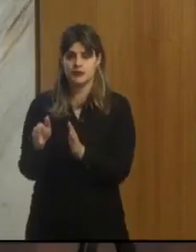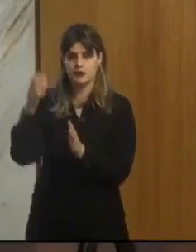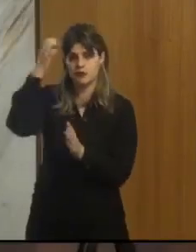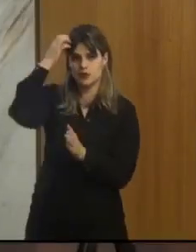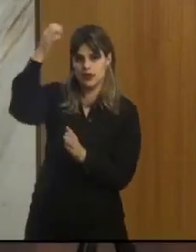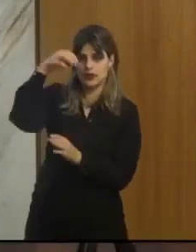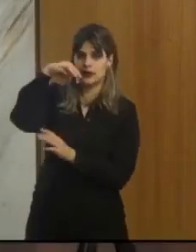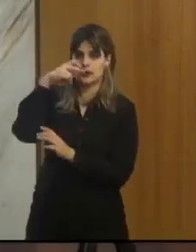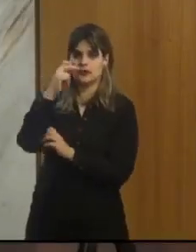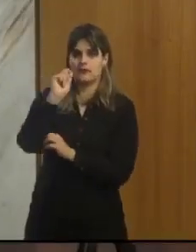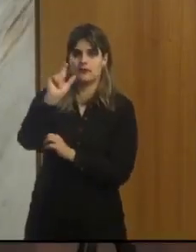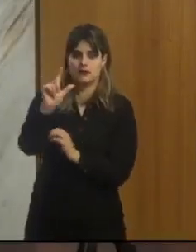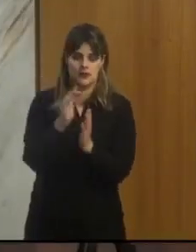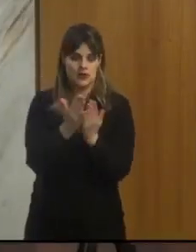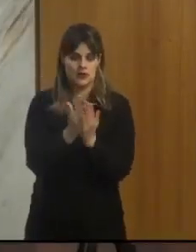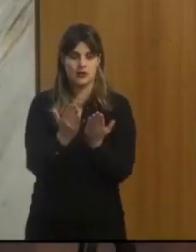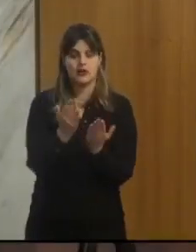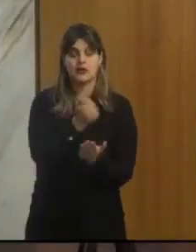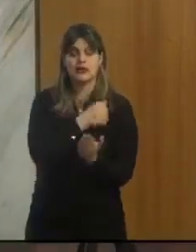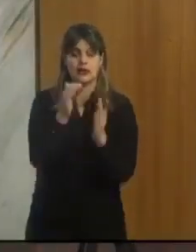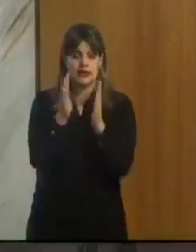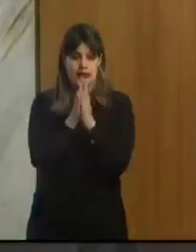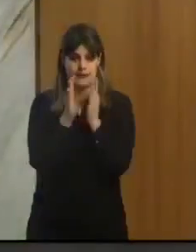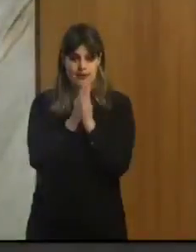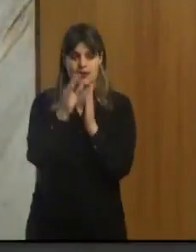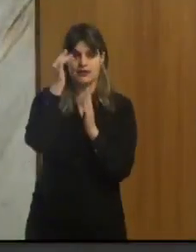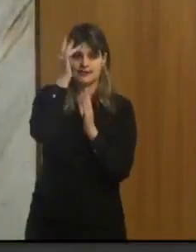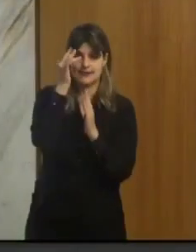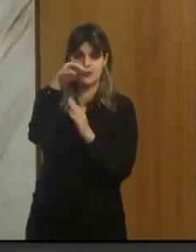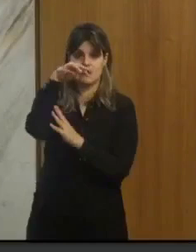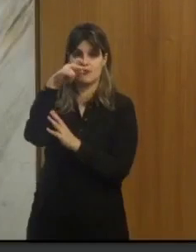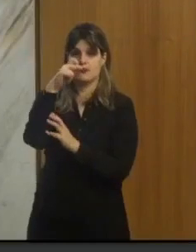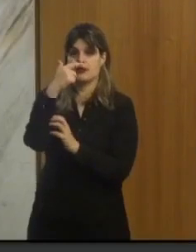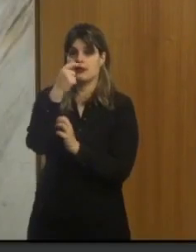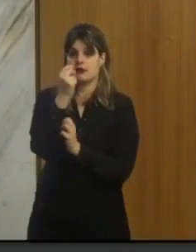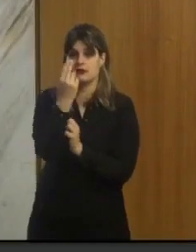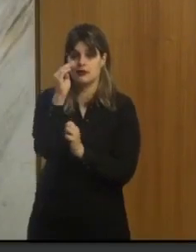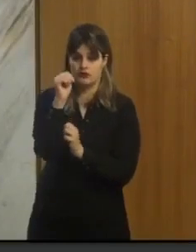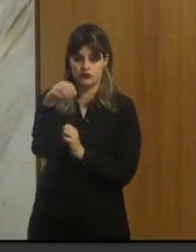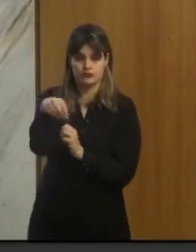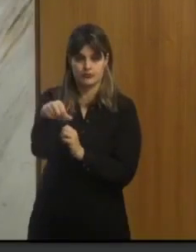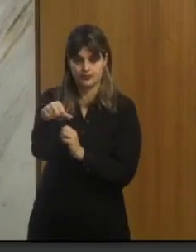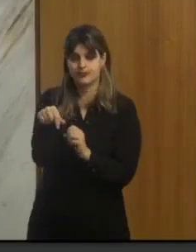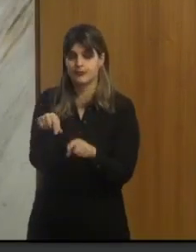do Dom Manuel e que consta neste catálogo é a Capela de São Mateus. A capela que foi na Comenda de São Mateus